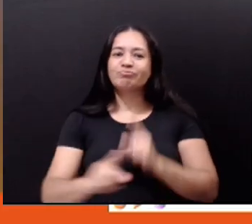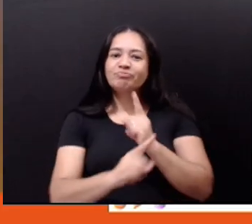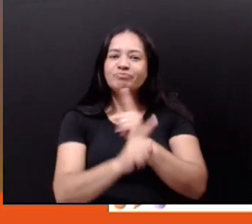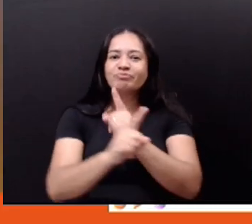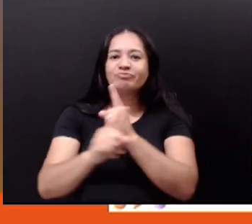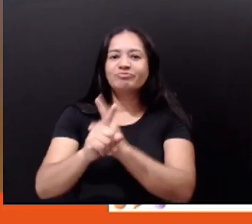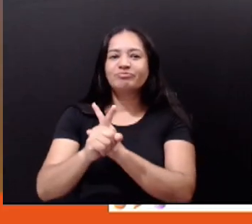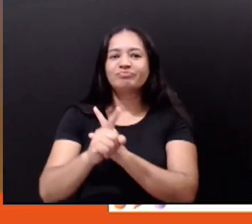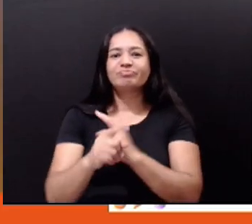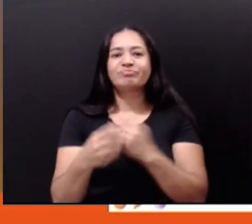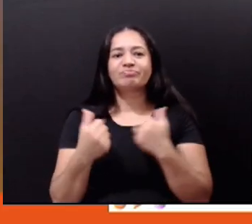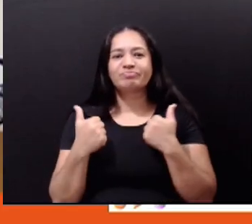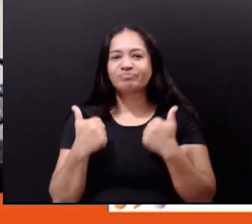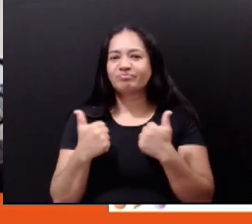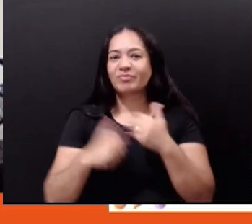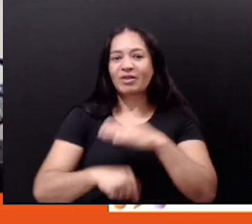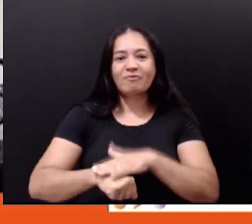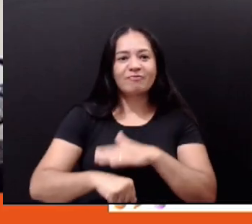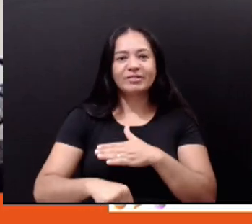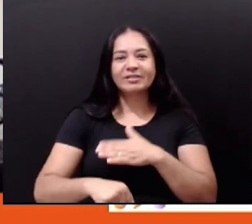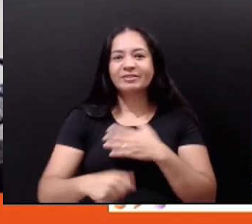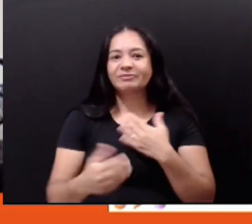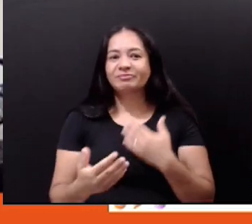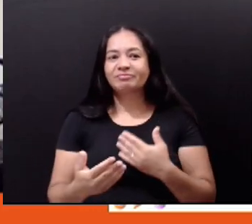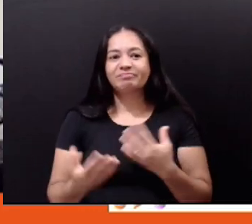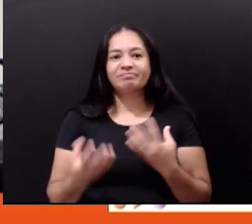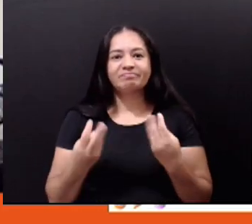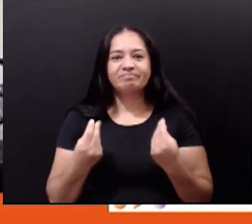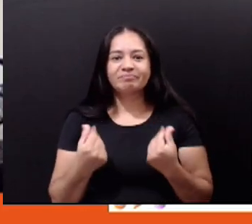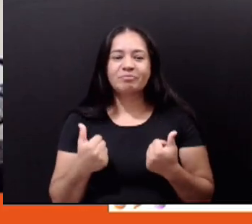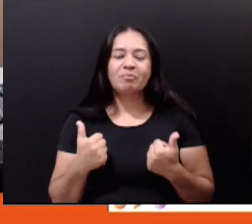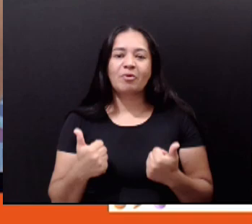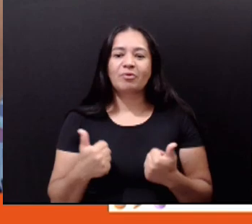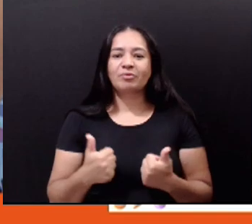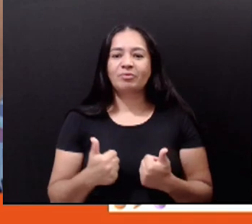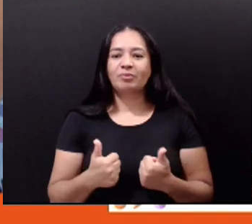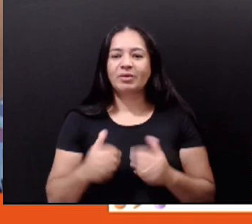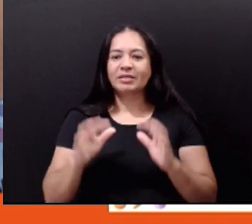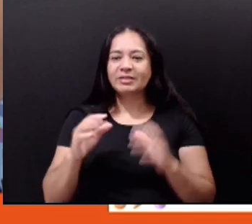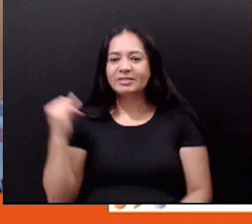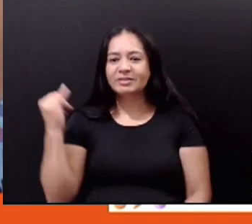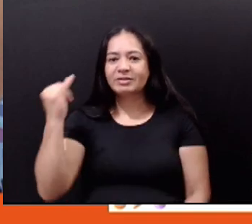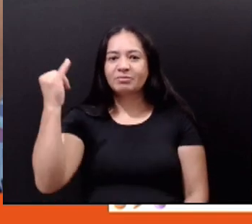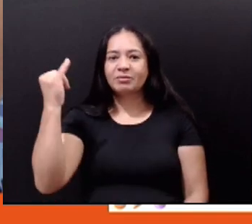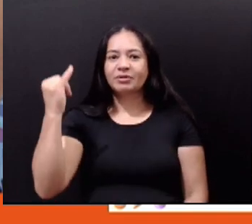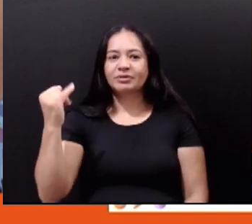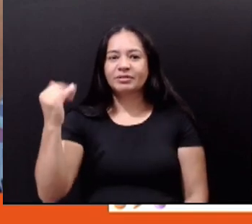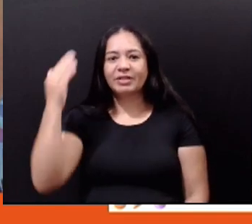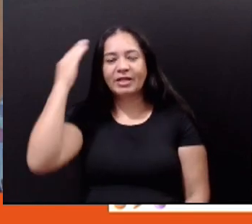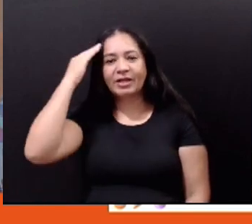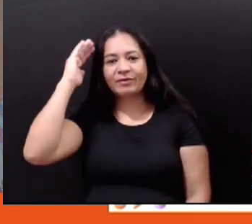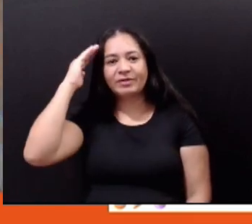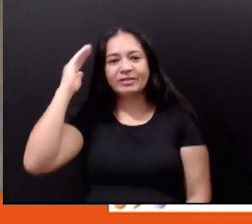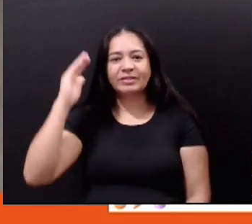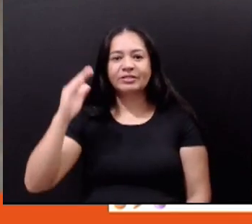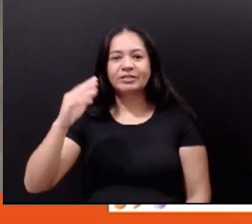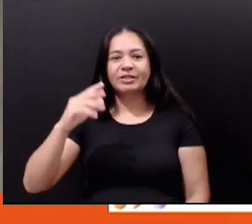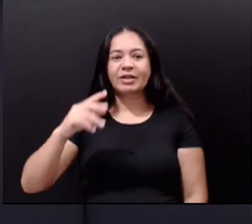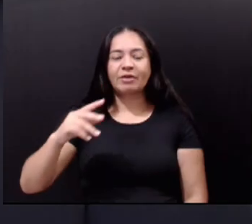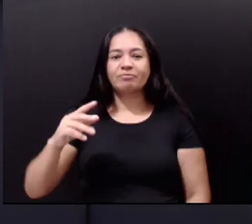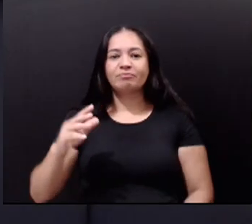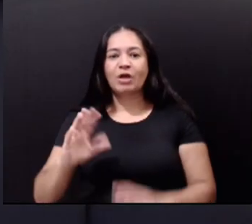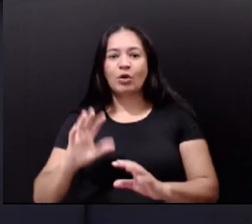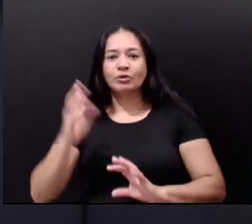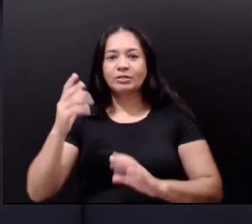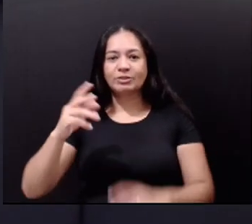fiz alguma coisa que significou para essa família. Isso é muito importante. Eu entendo que é uma realização pessoal até, além de profissional. A SETA